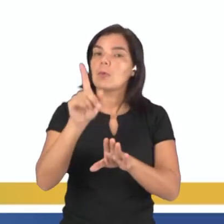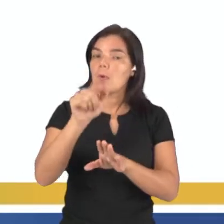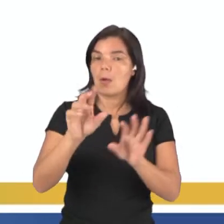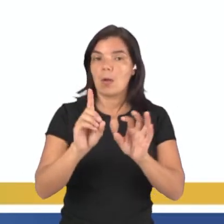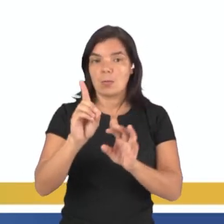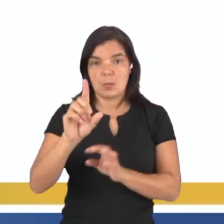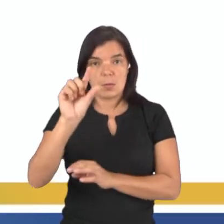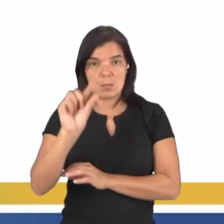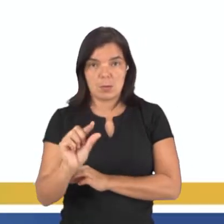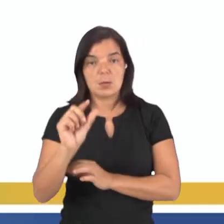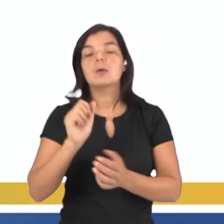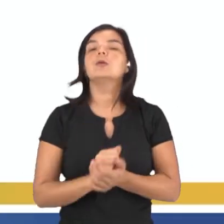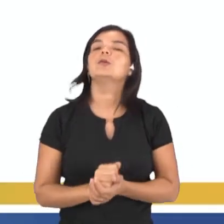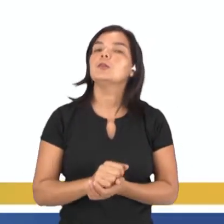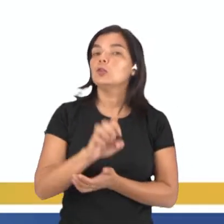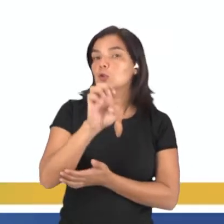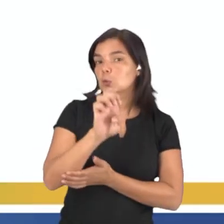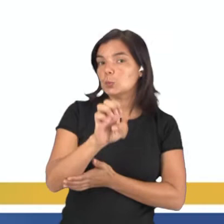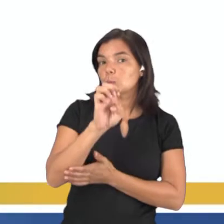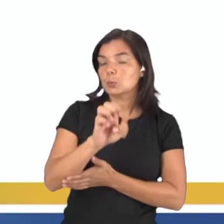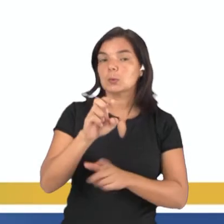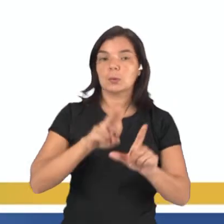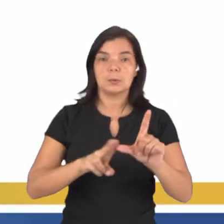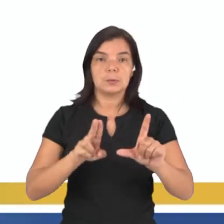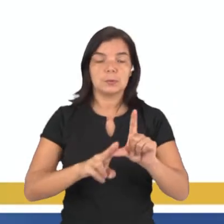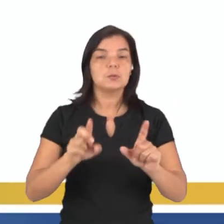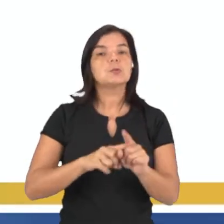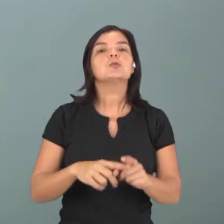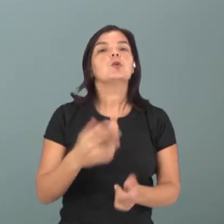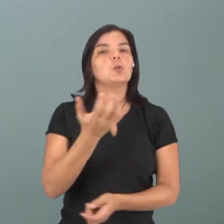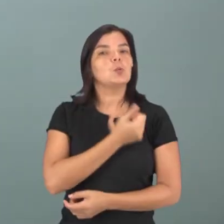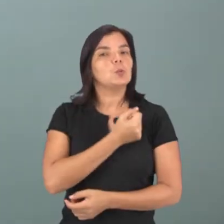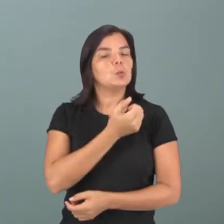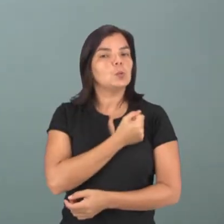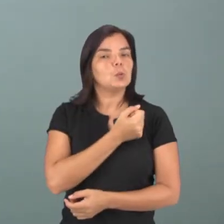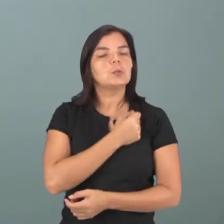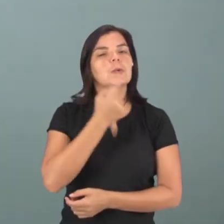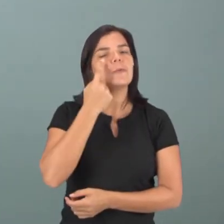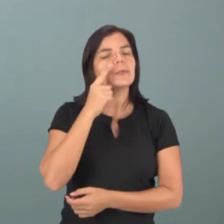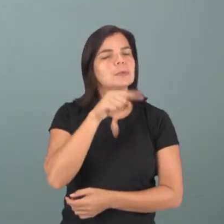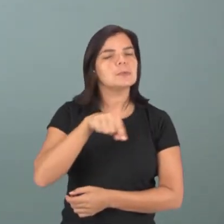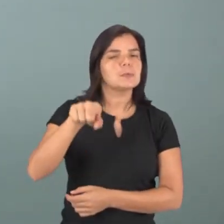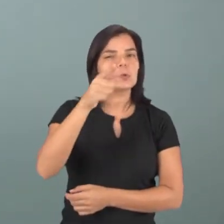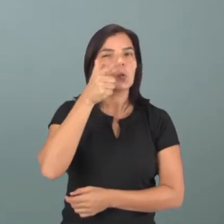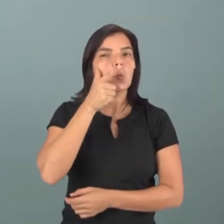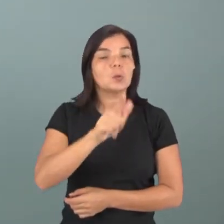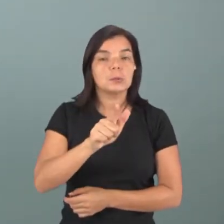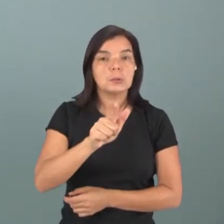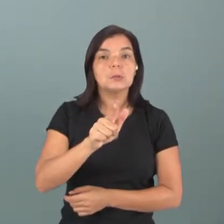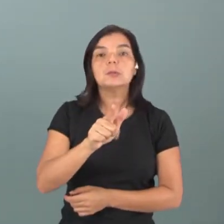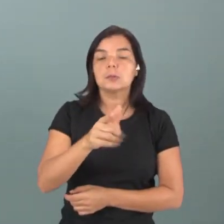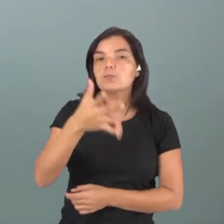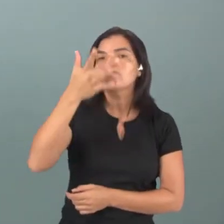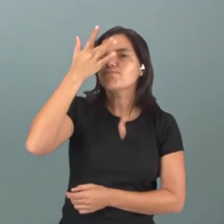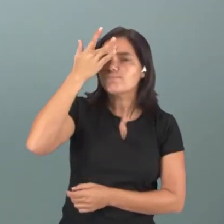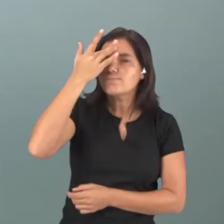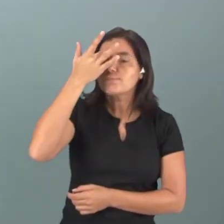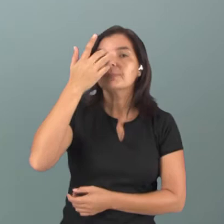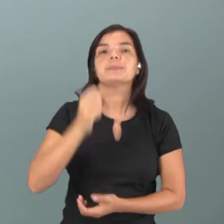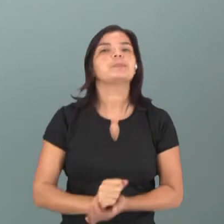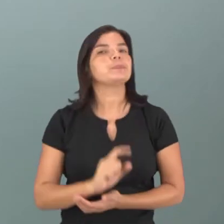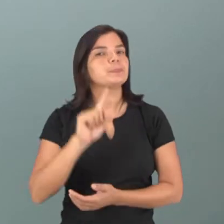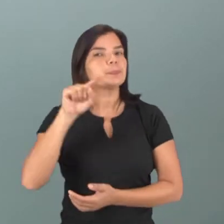é a distância gráfica. E o Ezinho, a escala. Memorizou? Vamos ver se você conseguiu fazer sua parte mesmo?